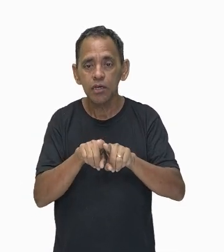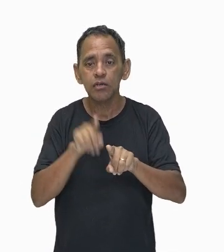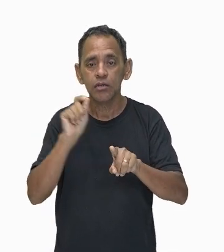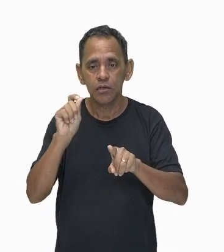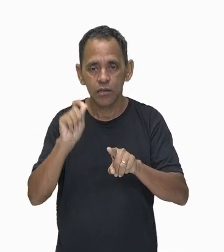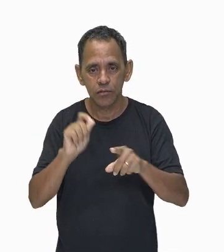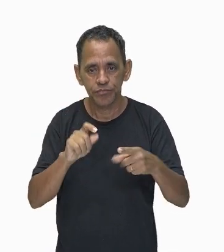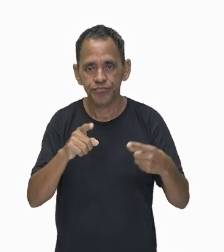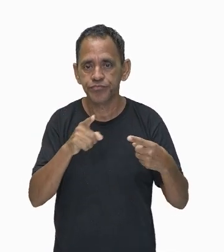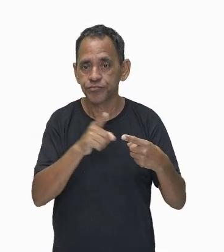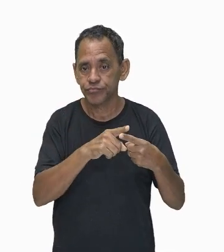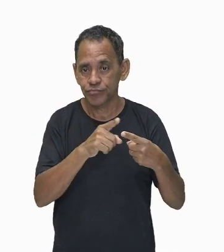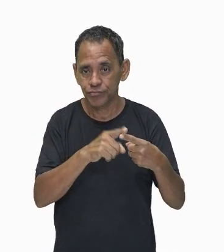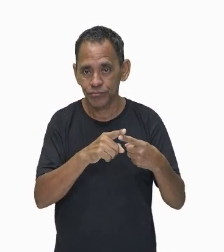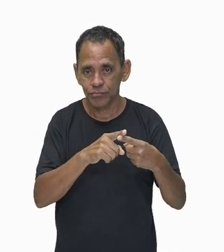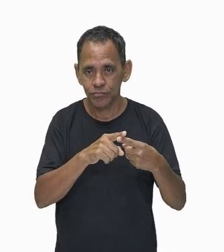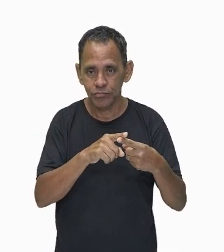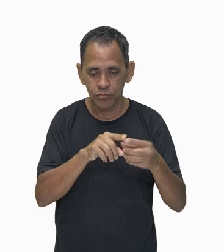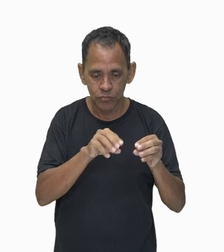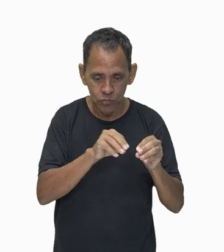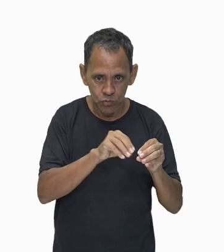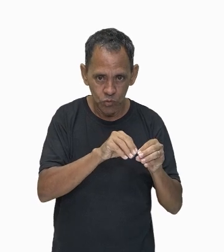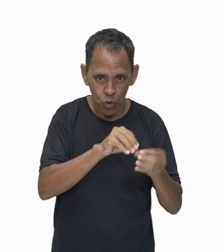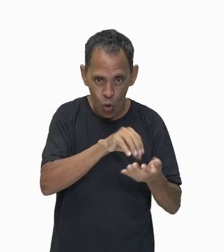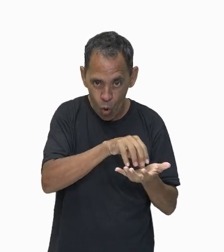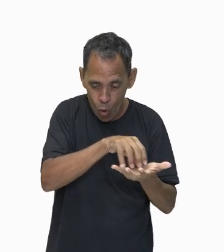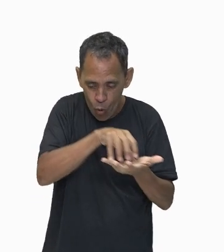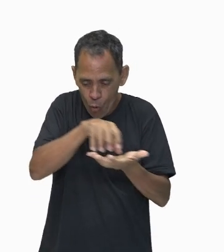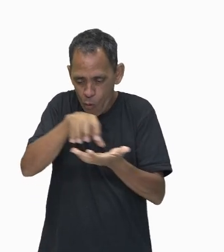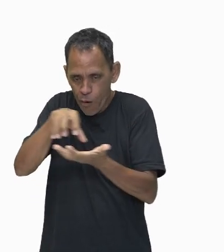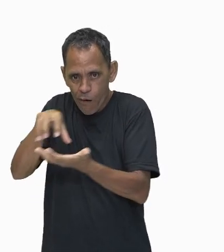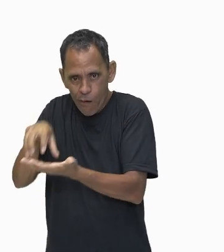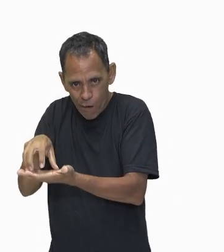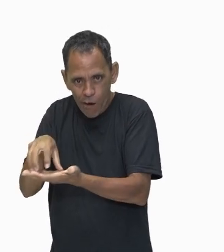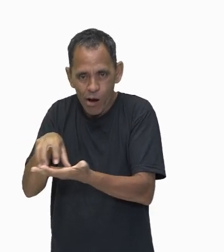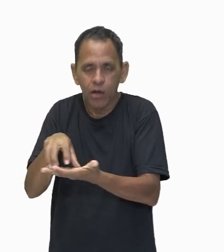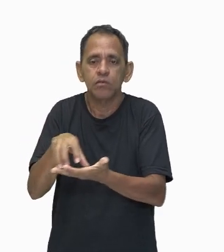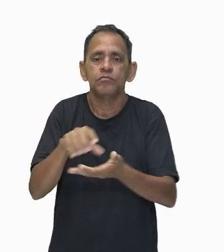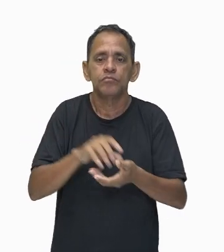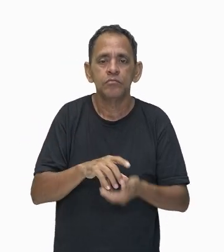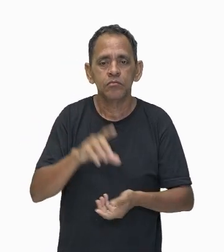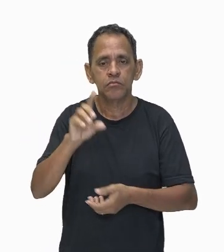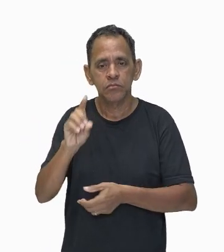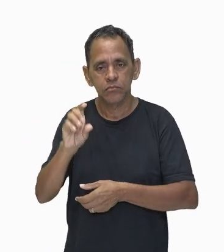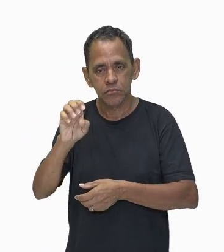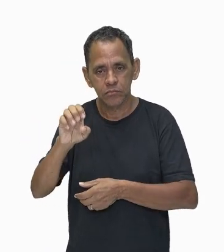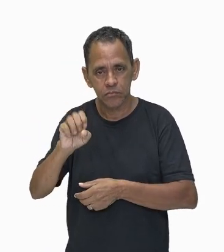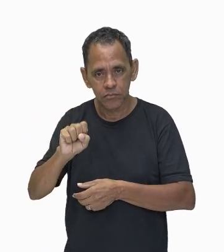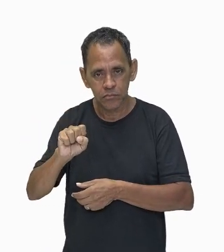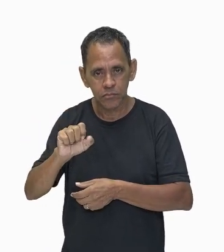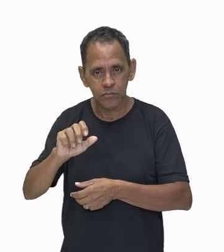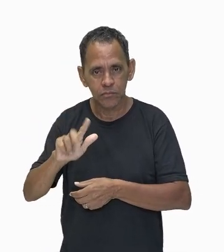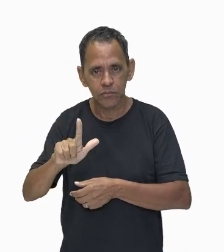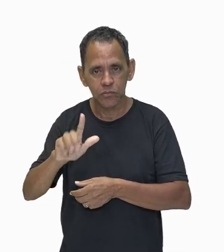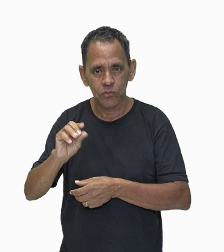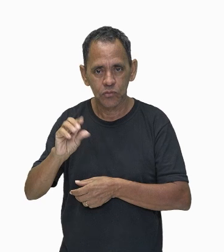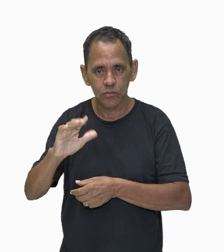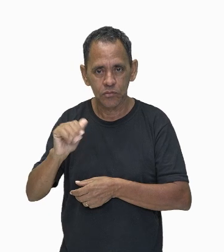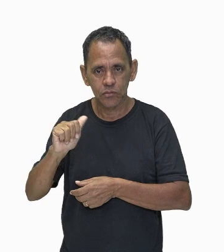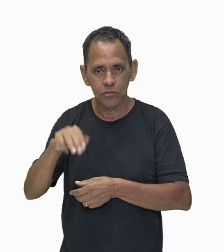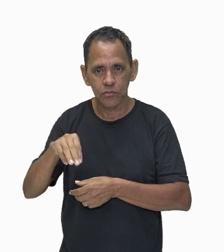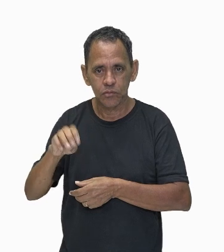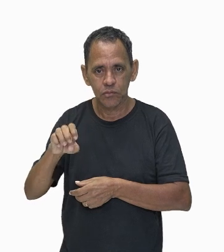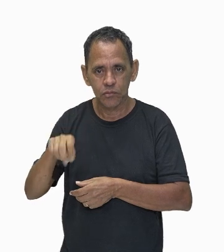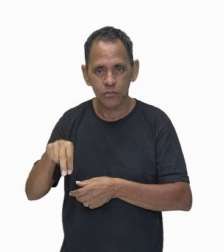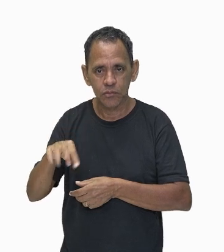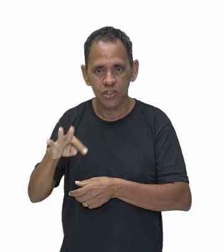deve haver um deslocamento do corpo sobre o qual se realiza esse trabalho. Então você aplica uma força